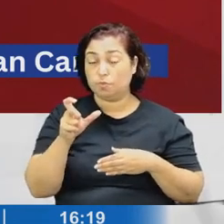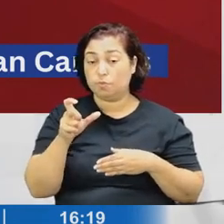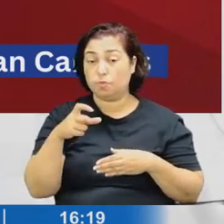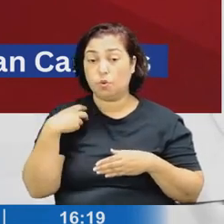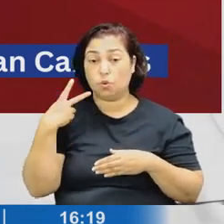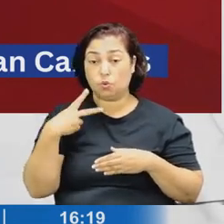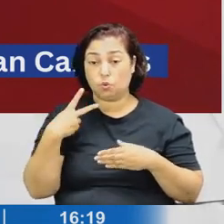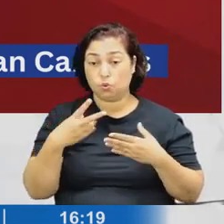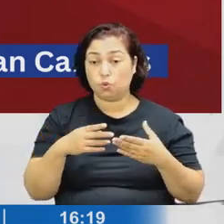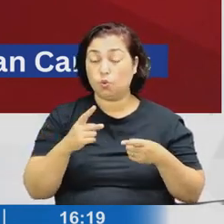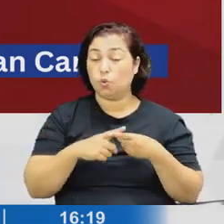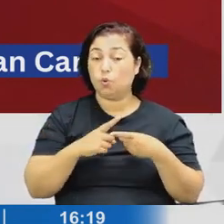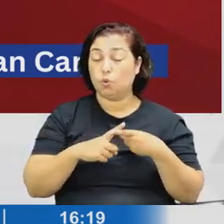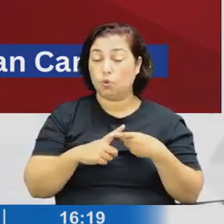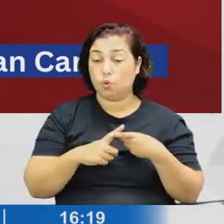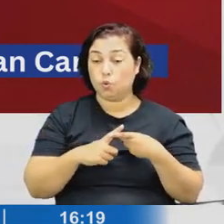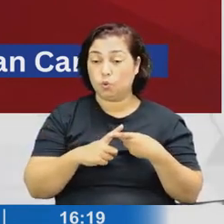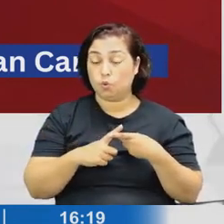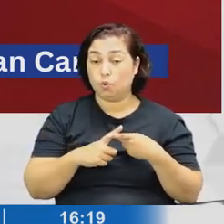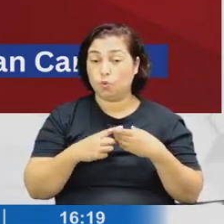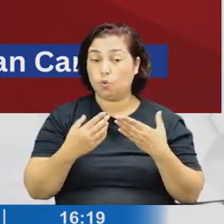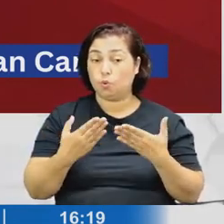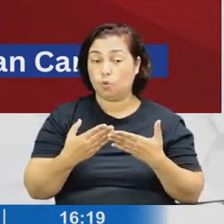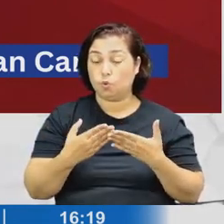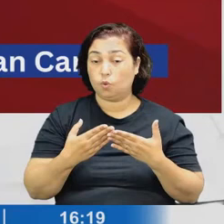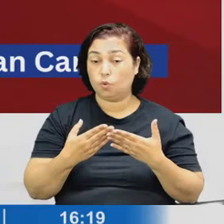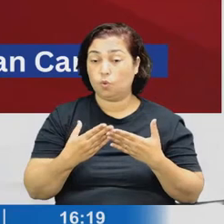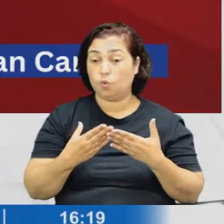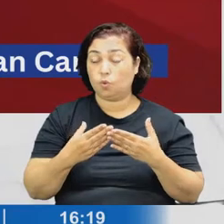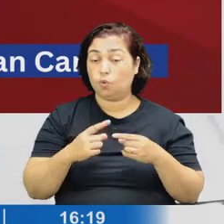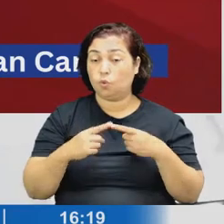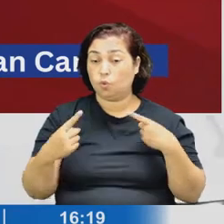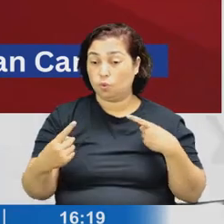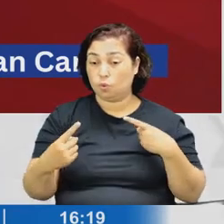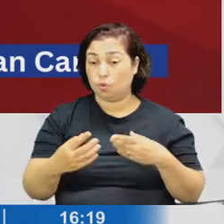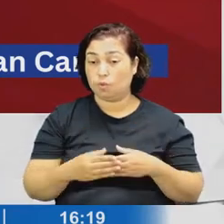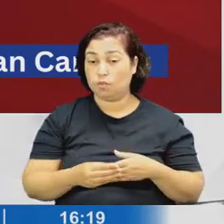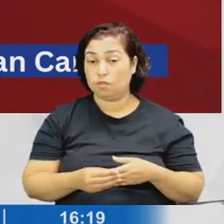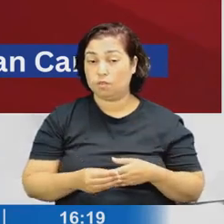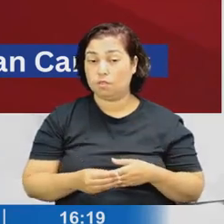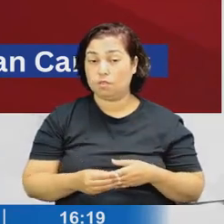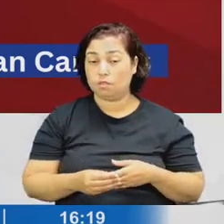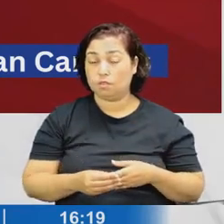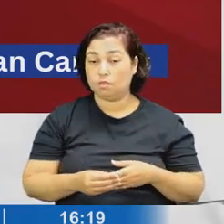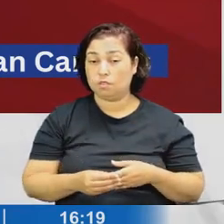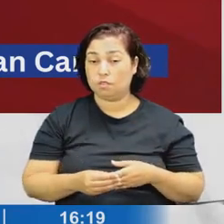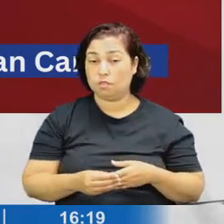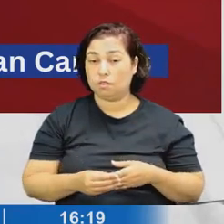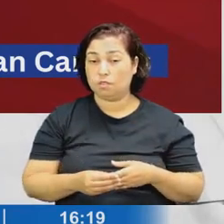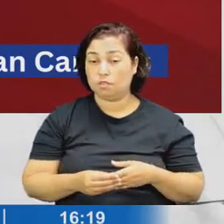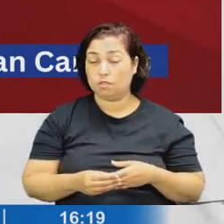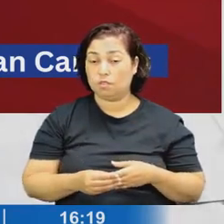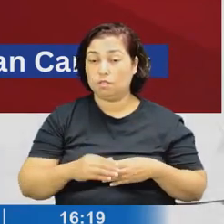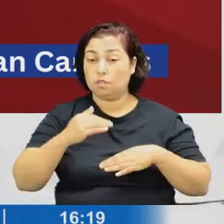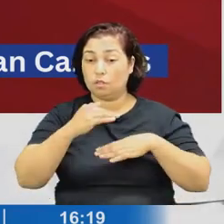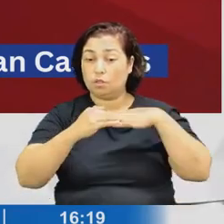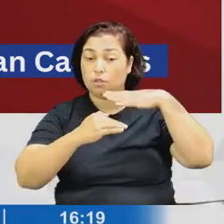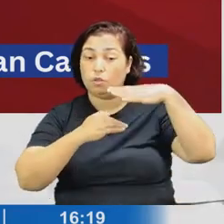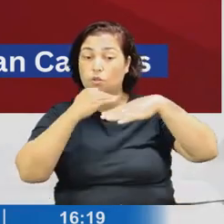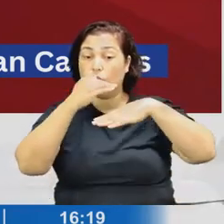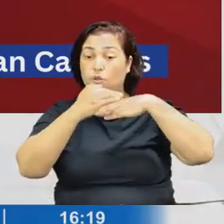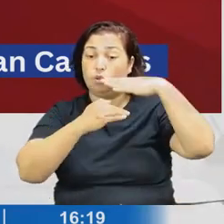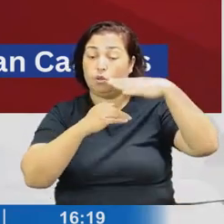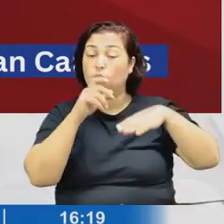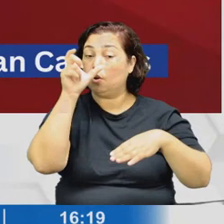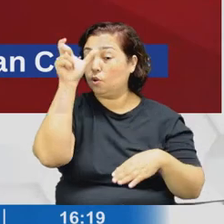aconselhável fazer porque isso não vai ter não vai ter vida longa né mas intencionalmente pegar o que ele tem e fazer é uma constituição do perfil de um